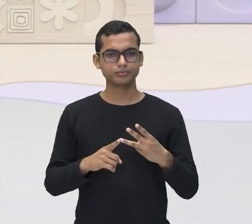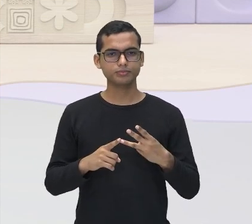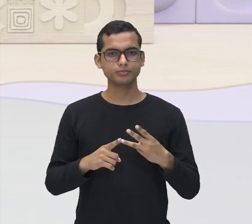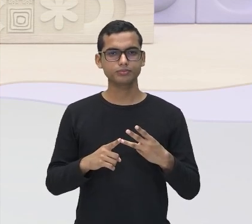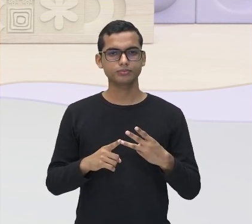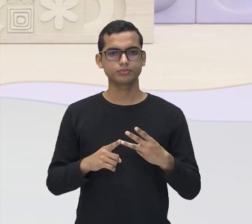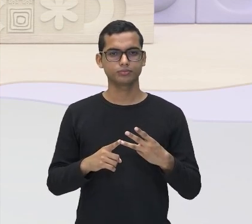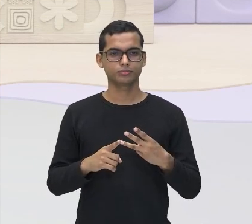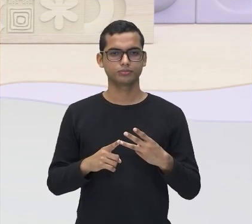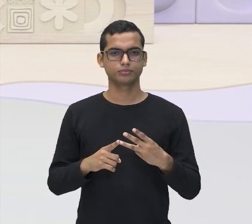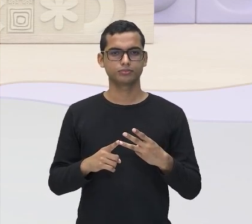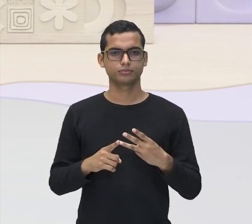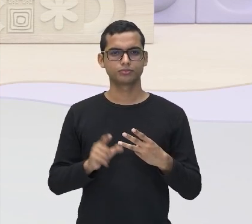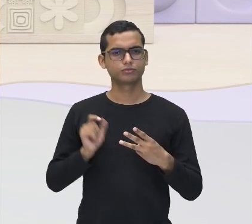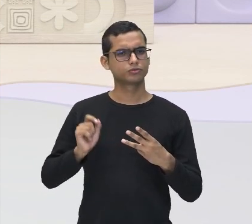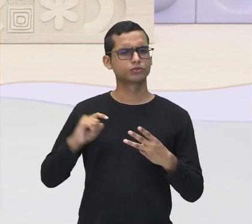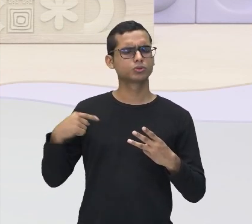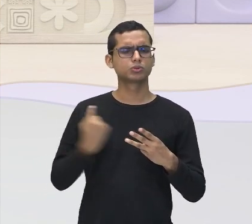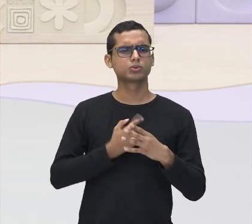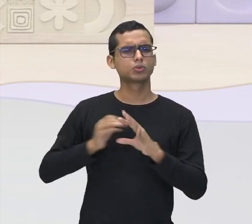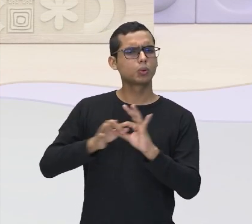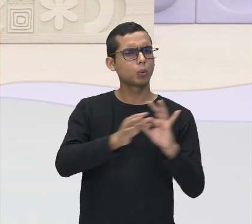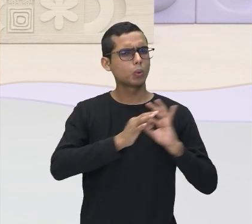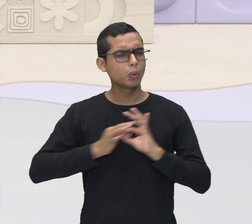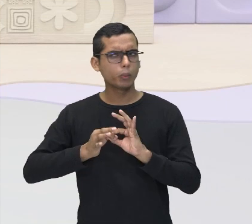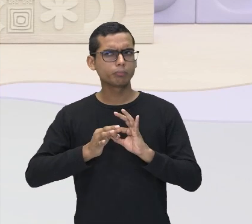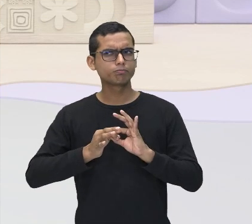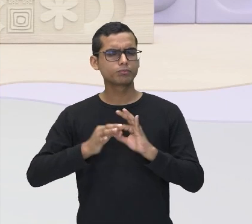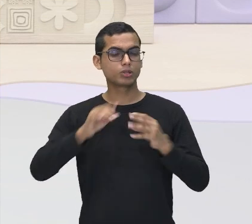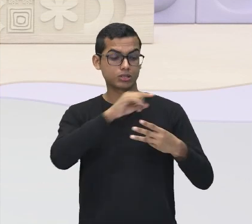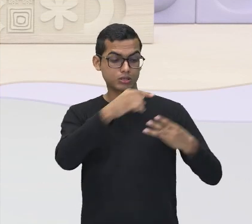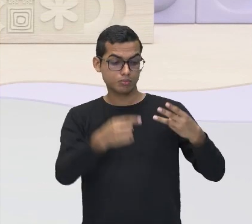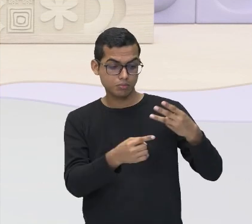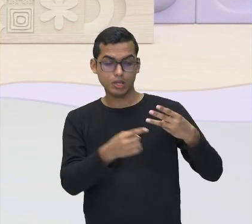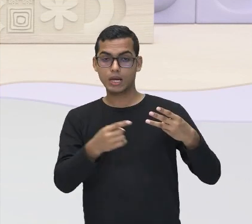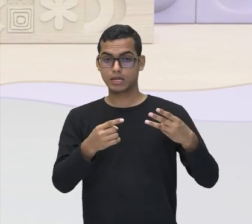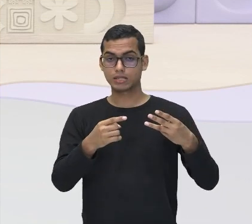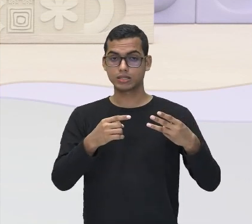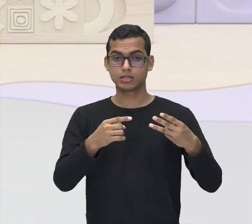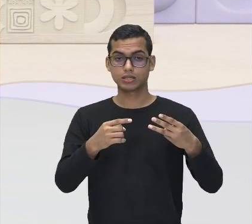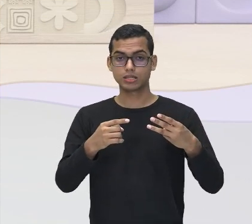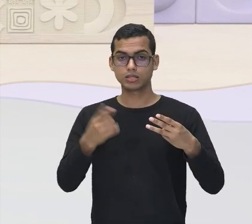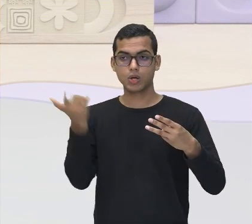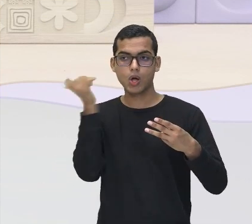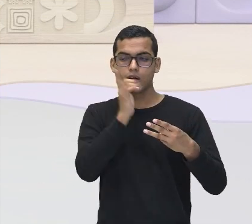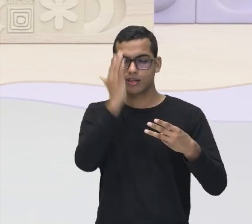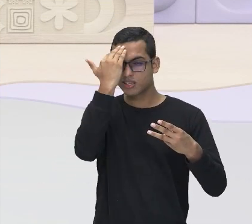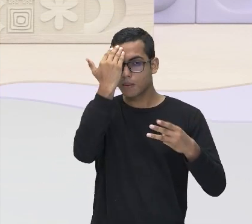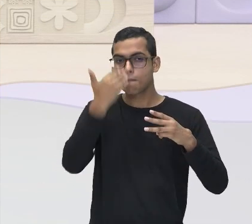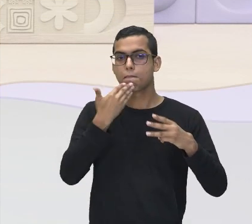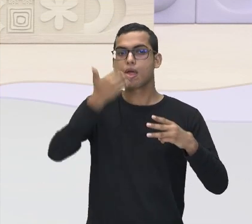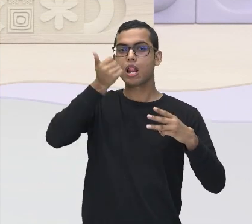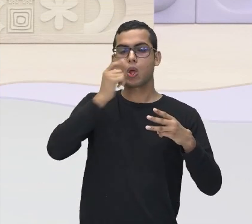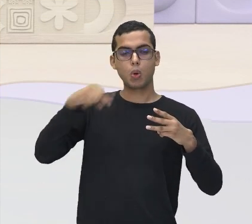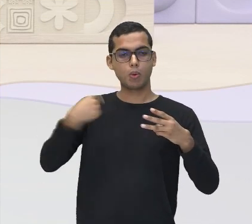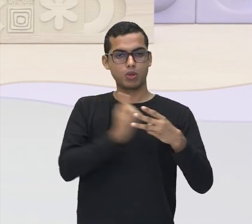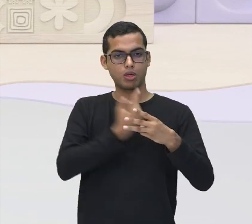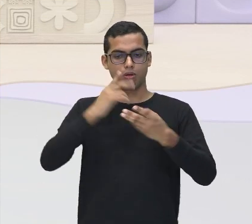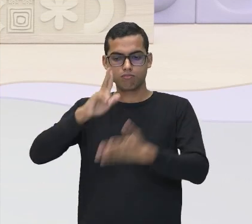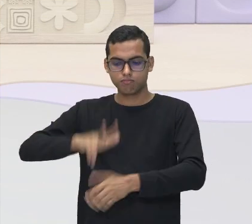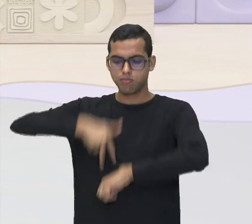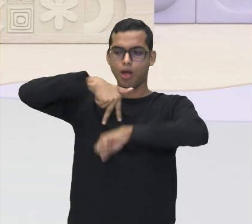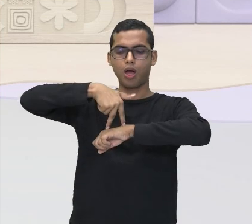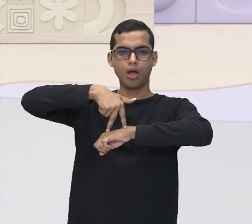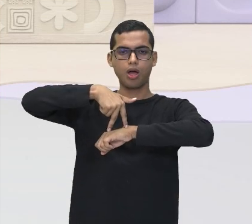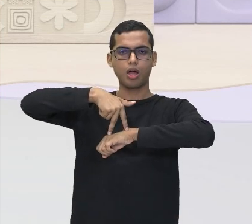Essas perguntas elas só têm sentido a partir do momento que eu me coloco à disposição de me enxergar como